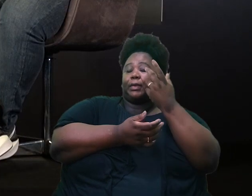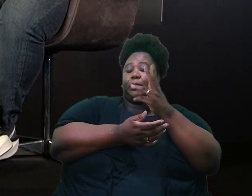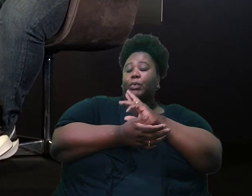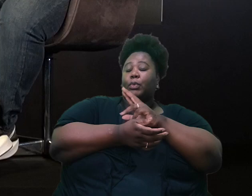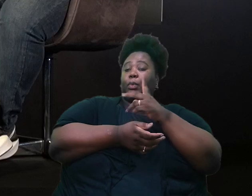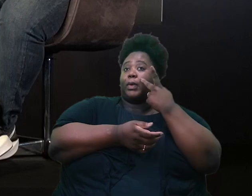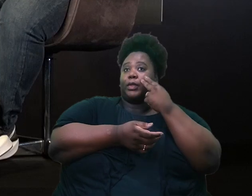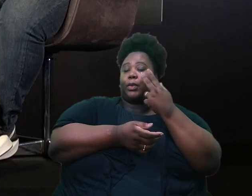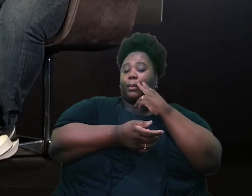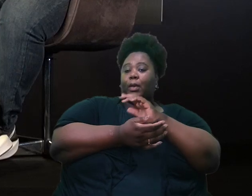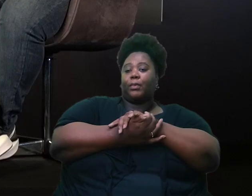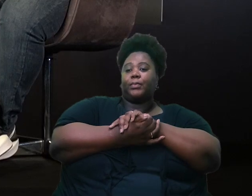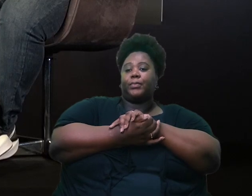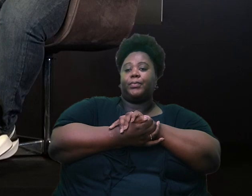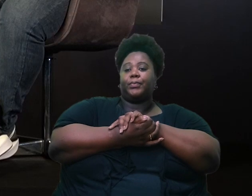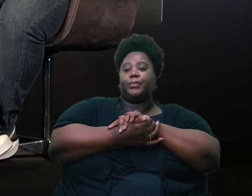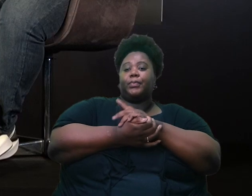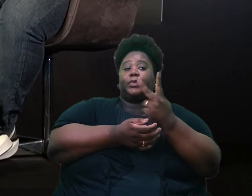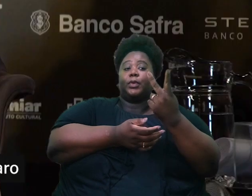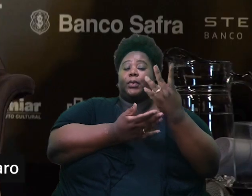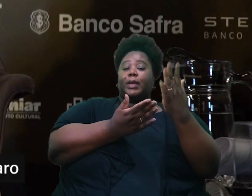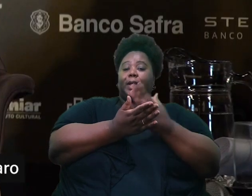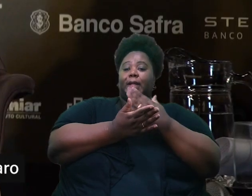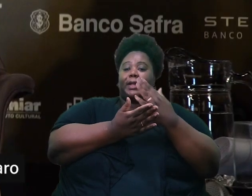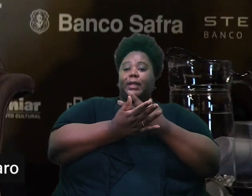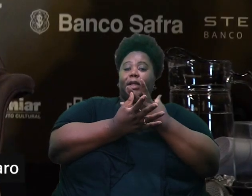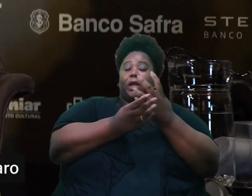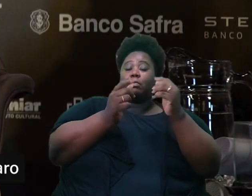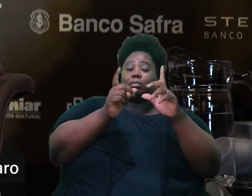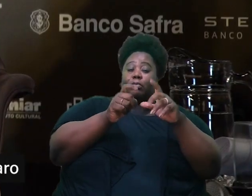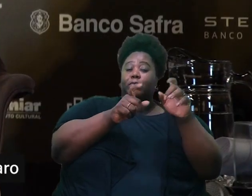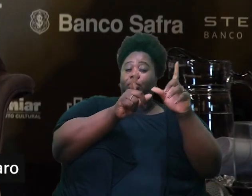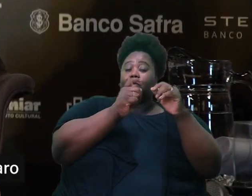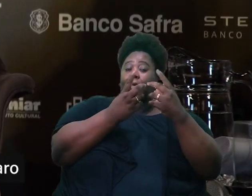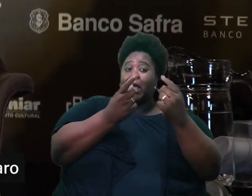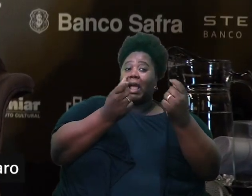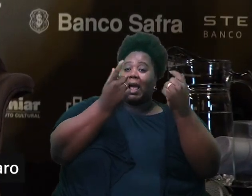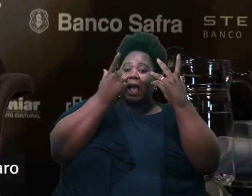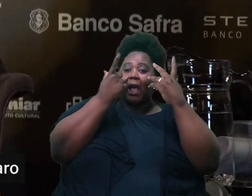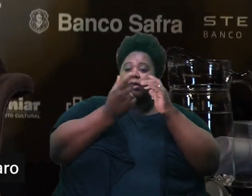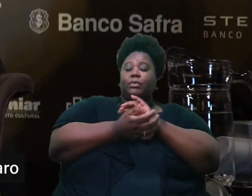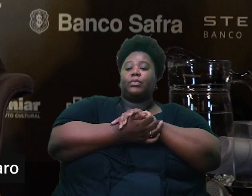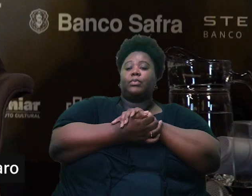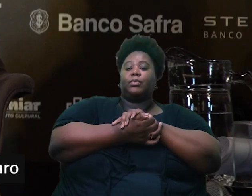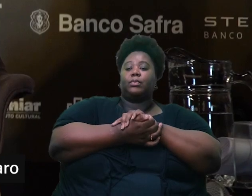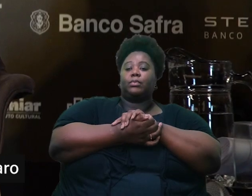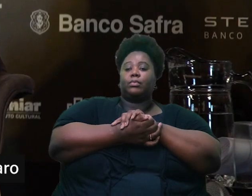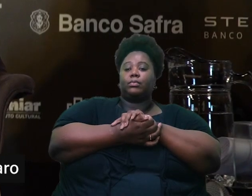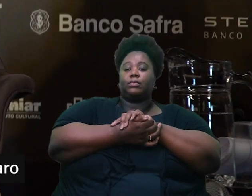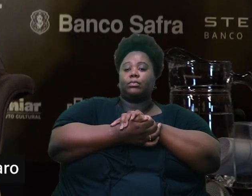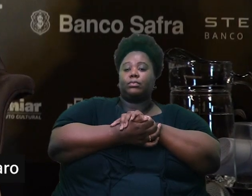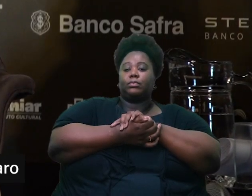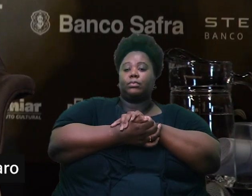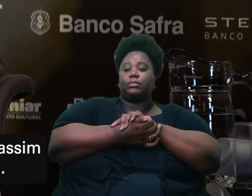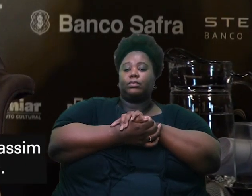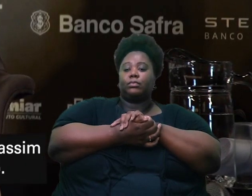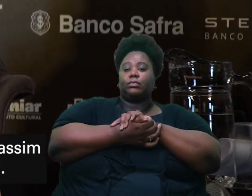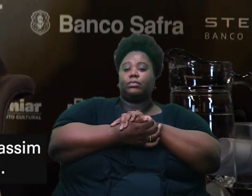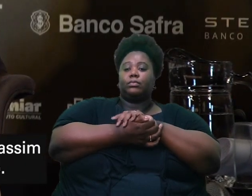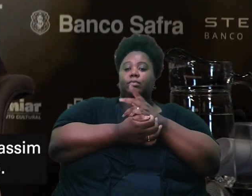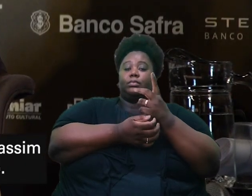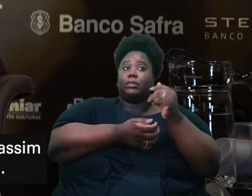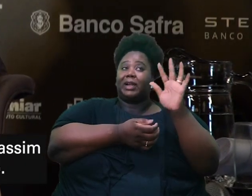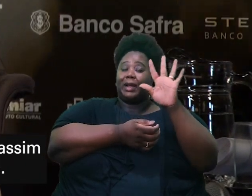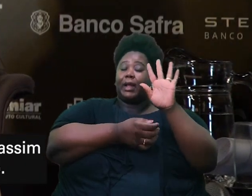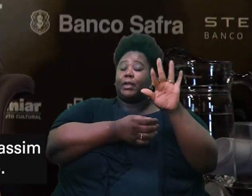Porque um livro que tem muitas fotos é caríssimo. E ele, assim, ele é caro para se